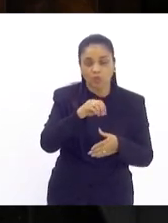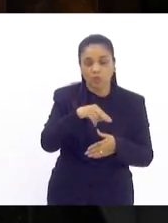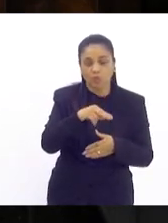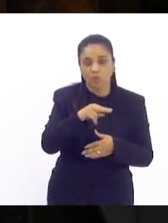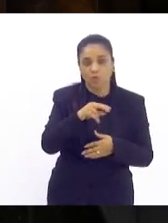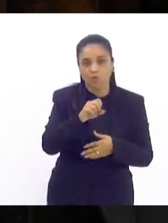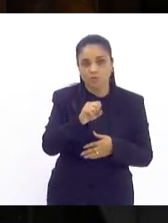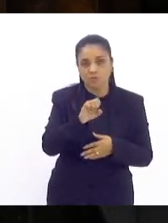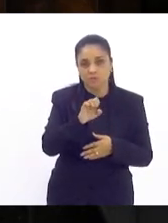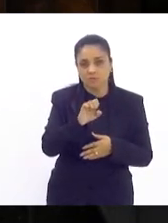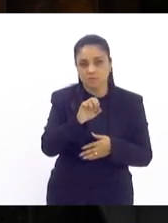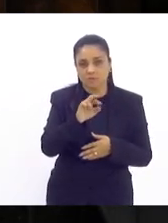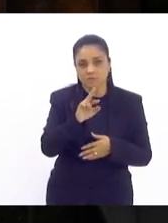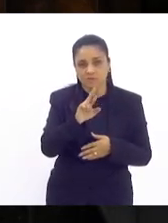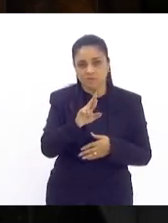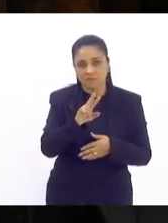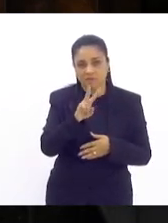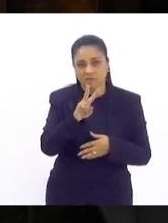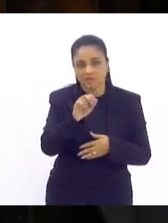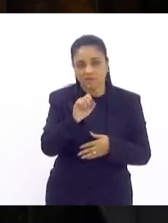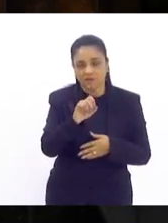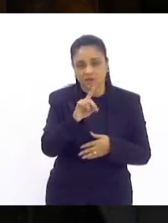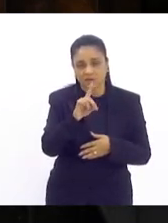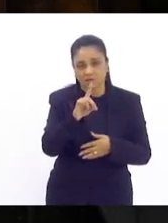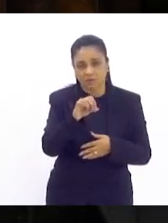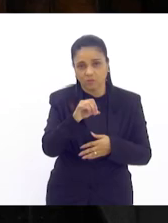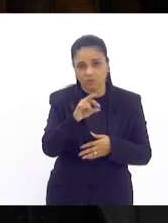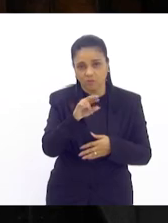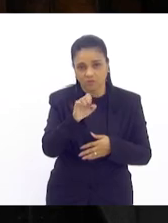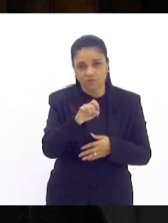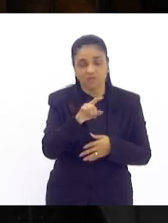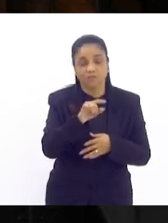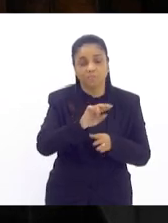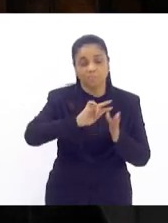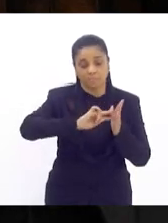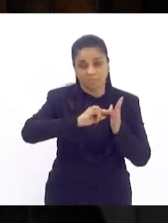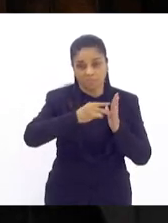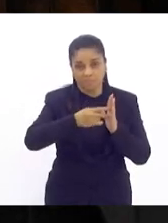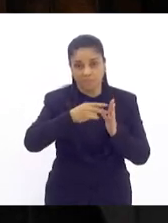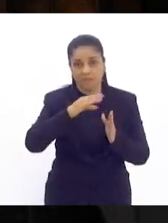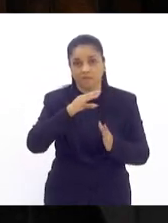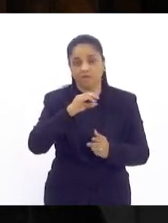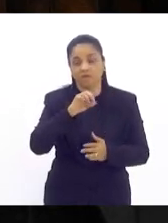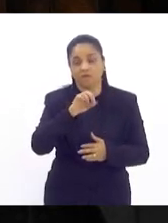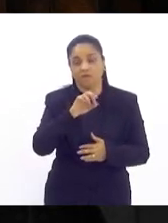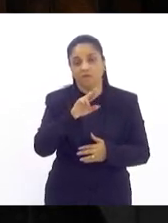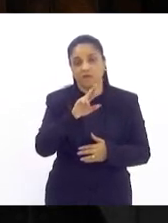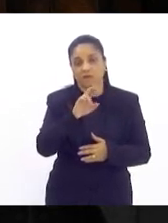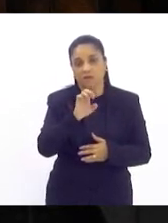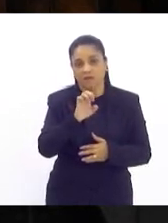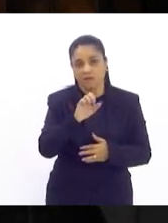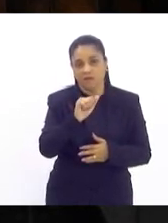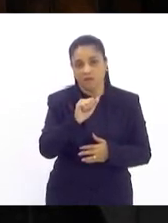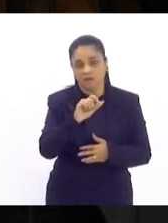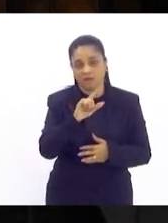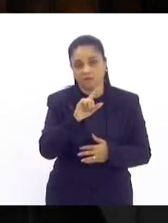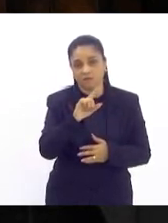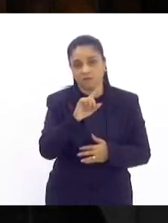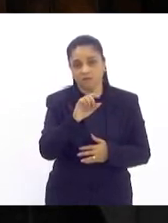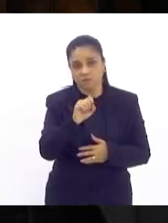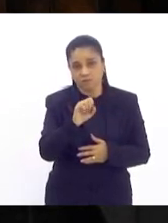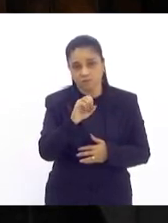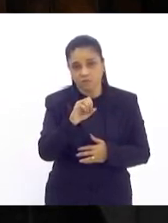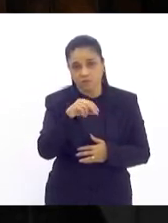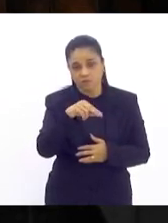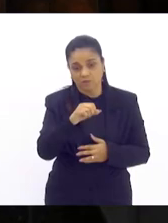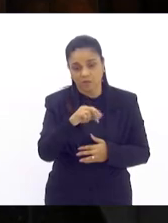que eram titulados de reacionários e aqueles que defendiam novas ideias que se